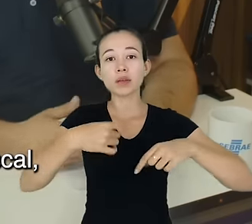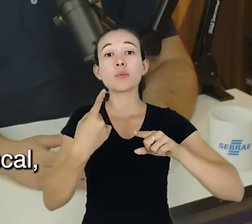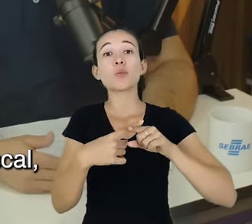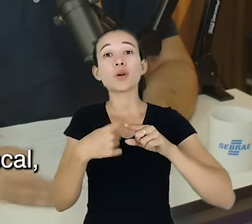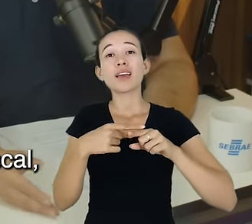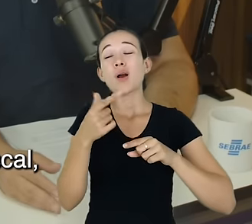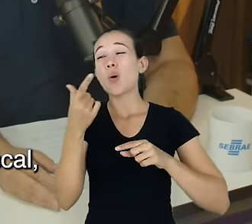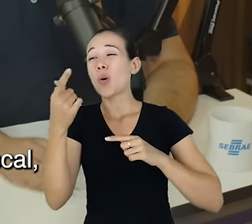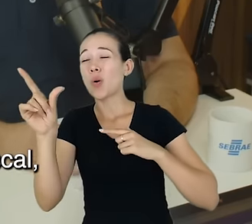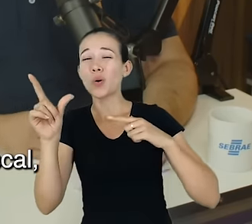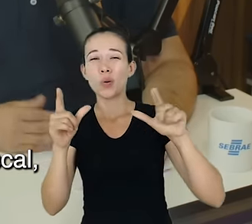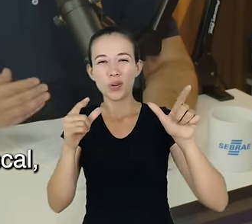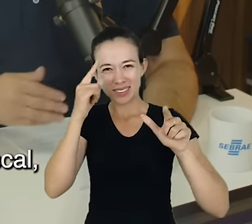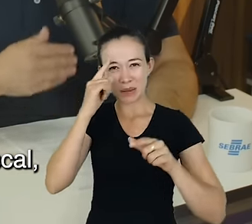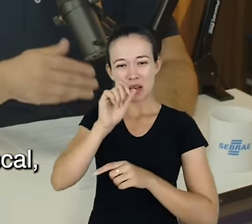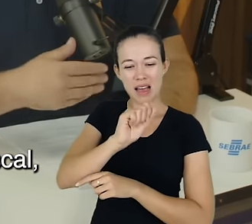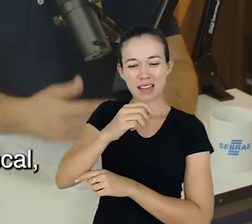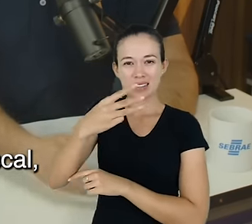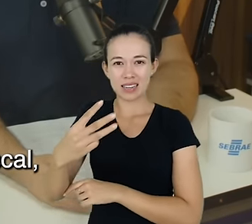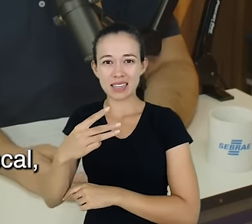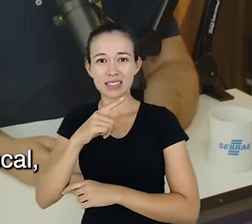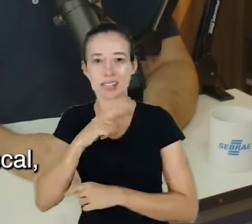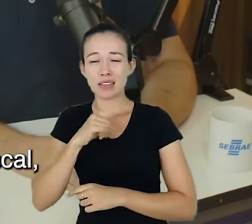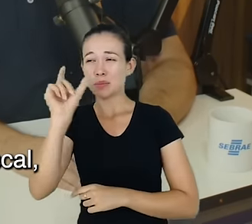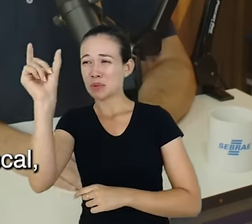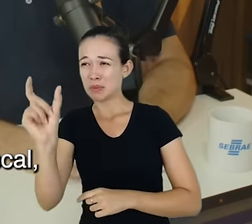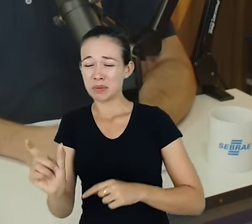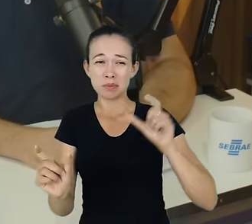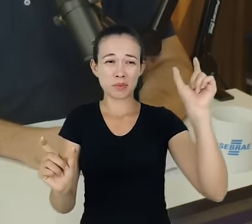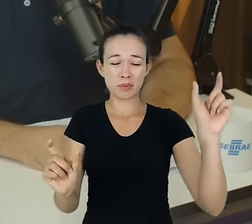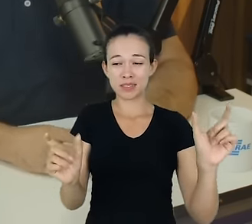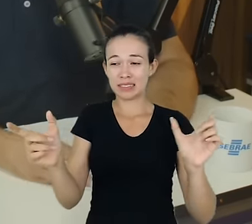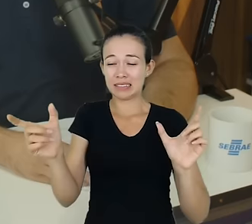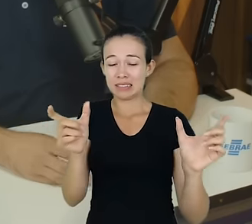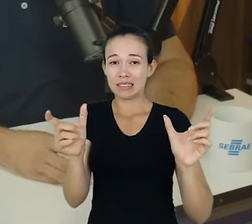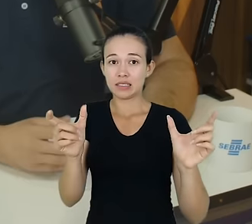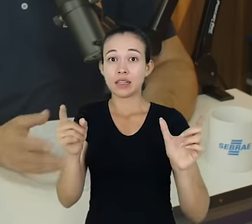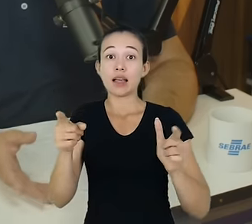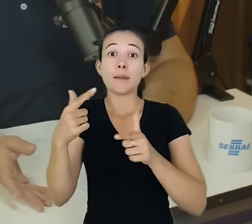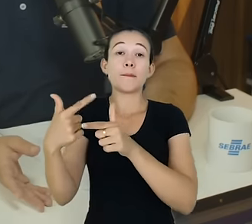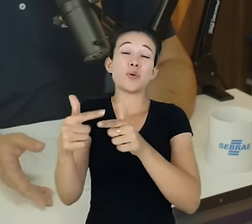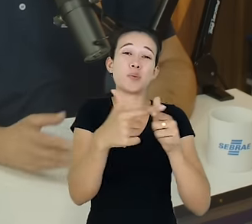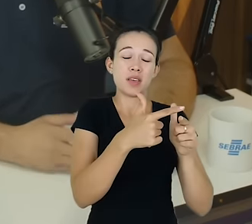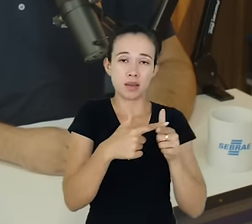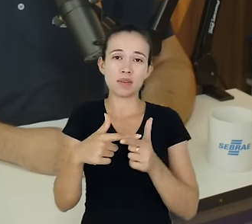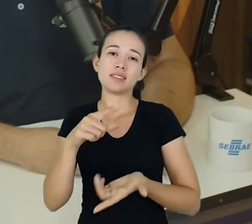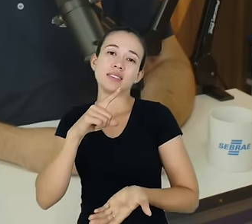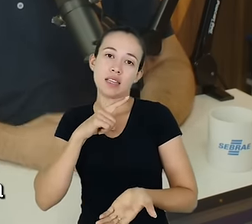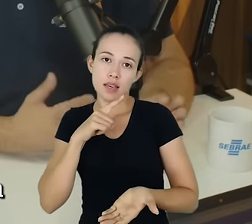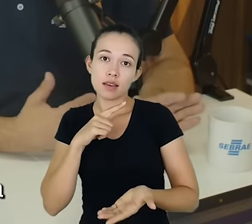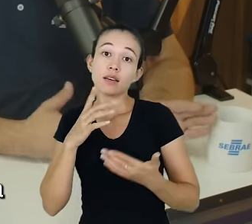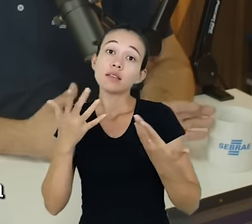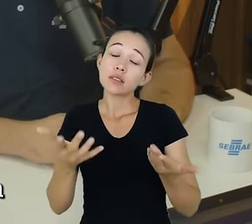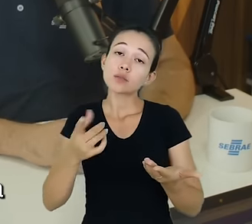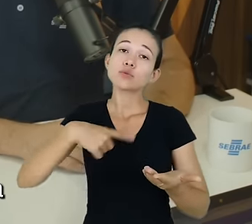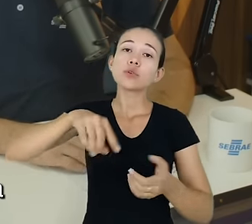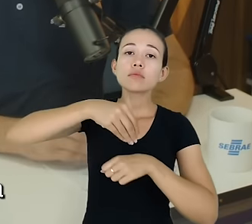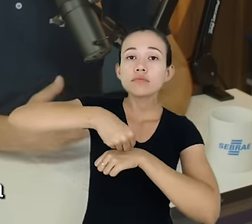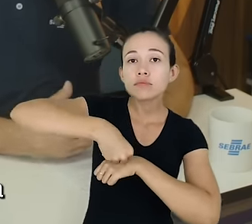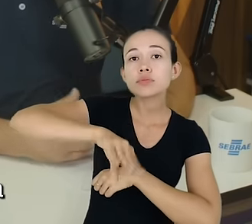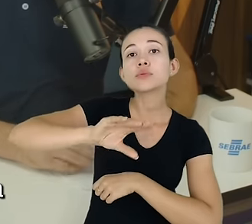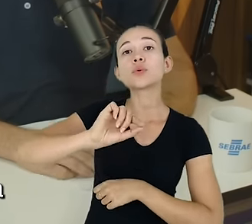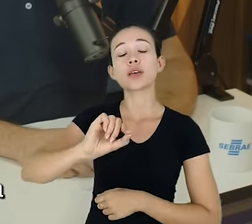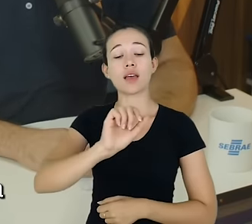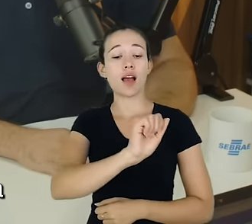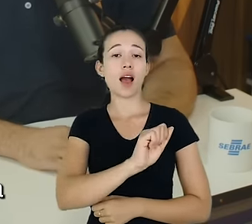atrapalhar na sua emissão de nota fiscal atrapalhar com o cliente no dia no dia então a gente indica sempre utilizar o certificado modelo A1 que é um aplicativo um